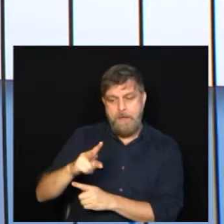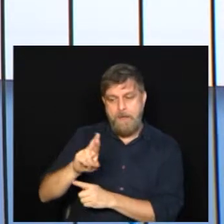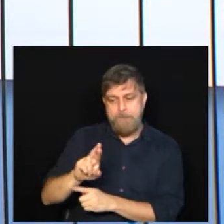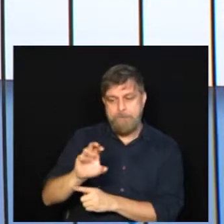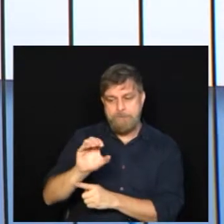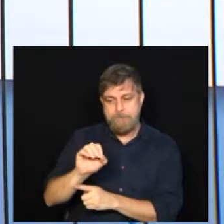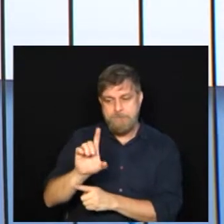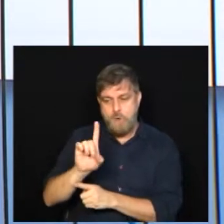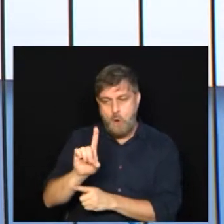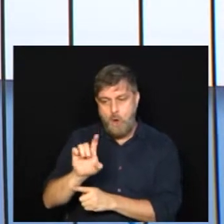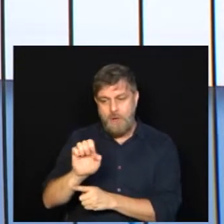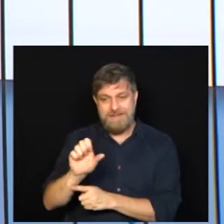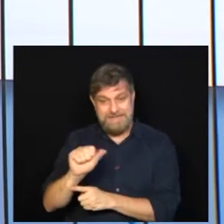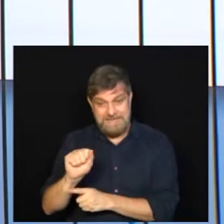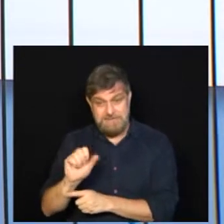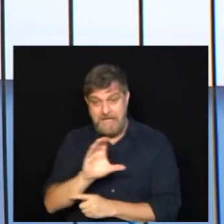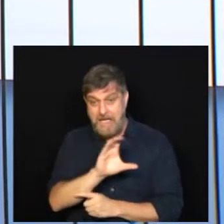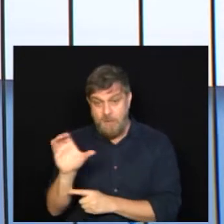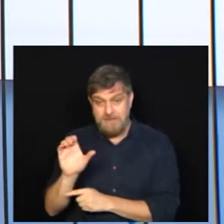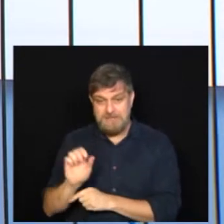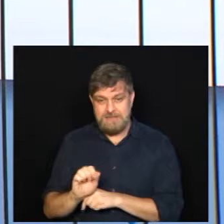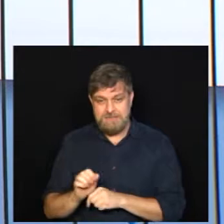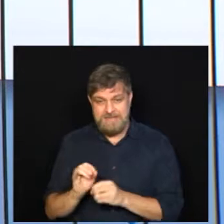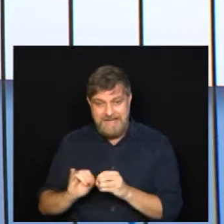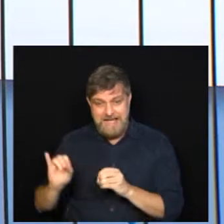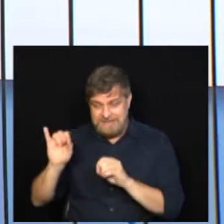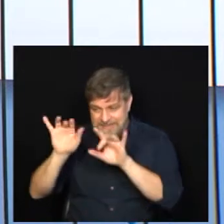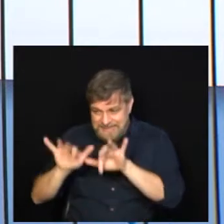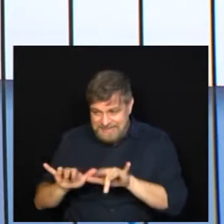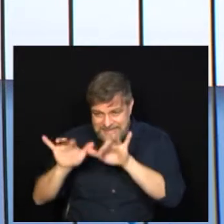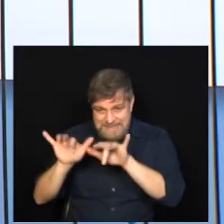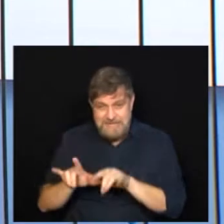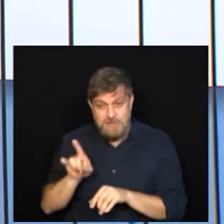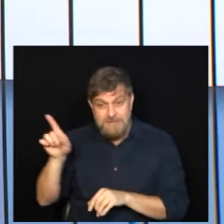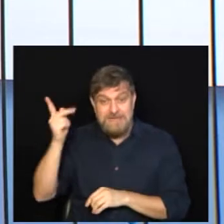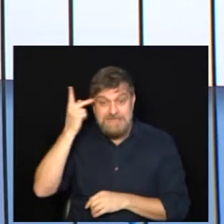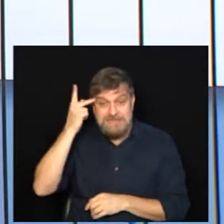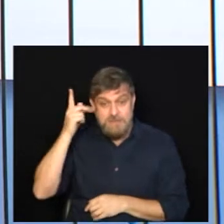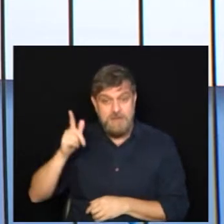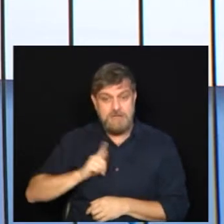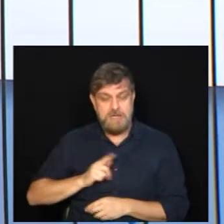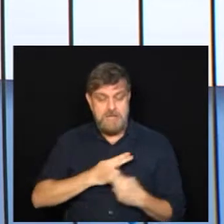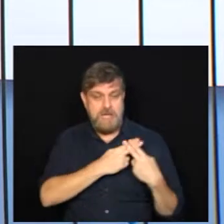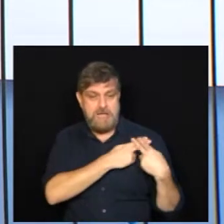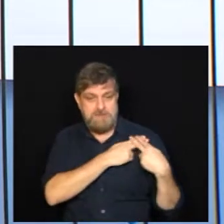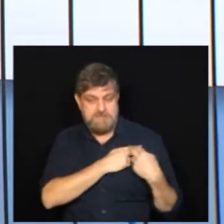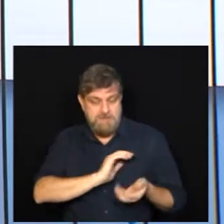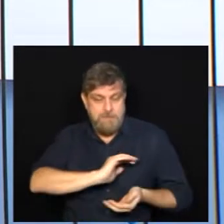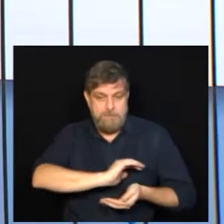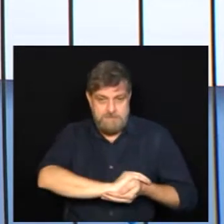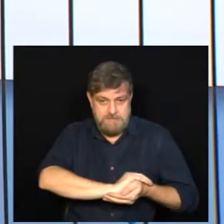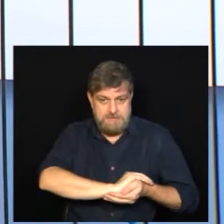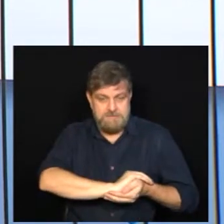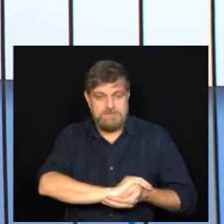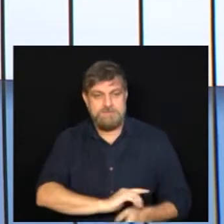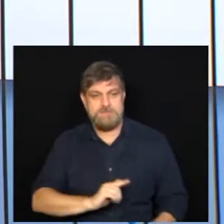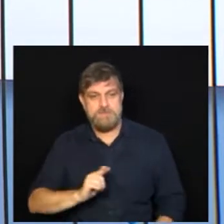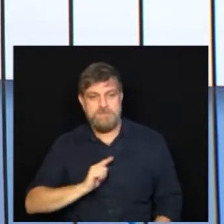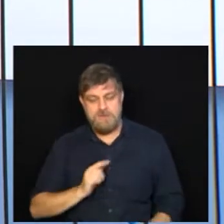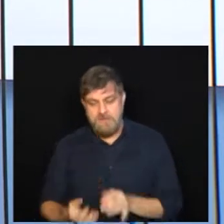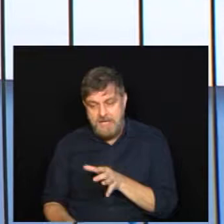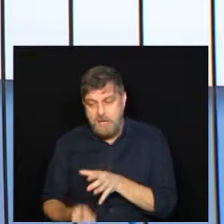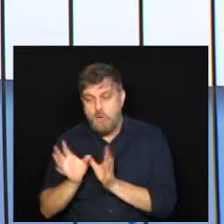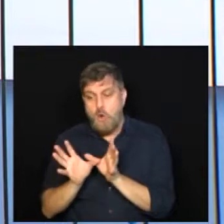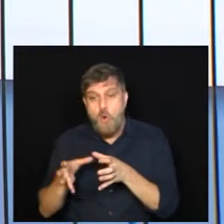Prodesp, a Companhia de Processamento de Dados do Estado de São Paulo, que é a responsável pelo Poupa Tempo. Também foi